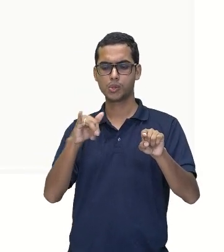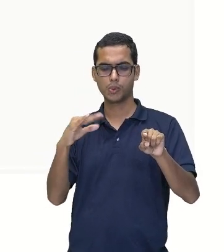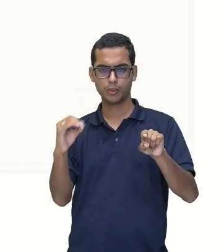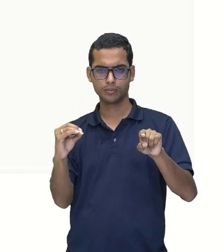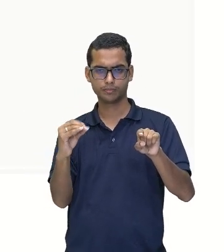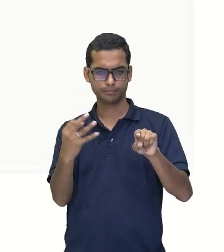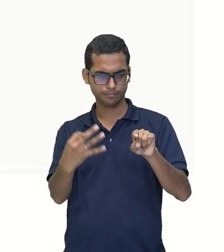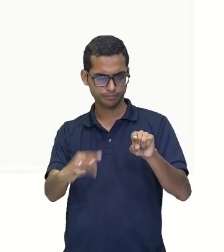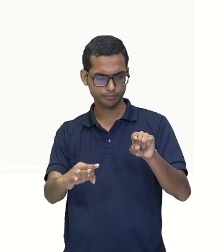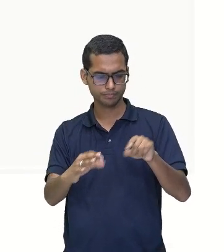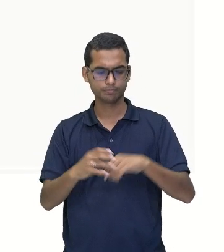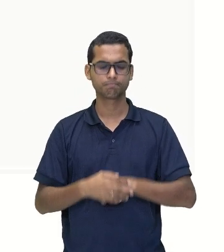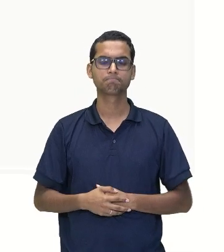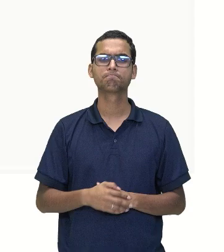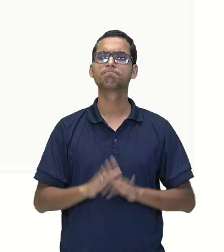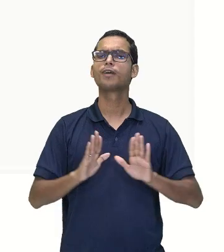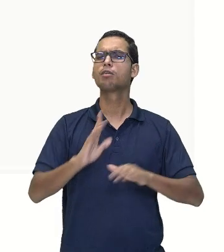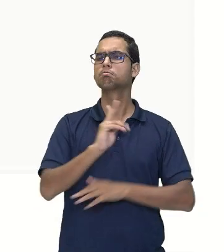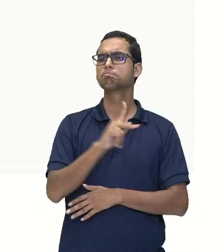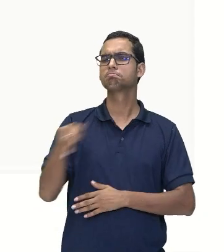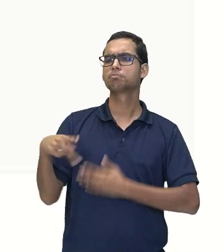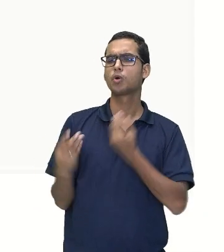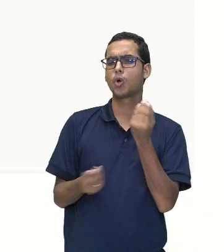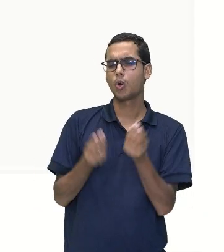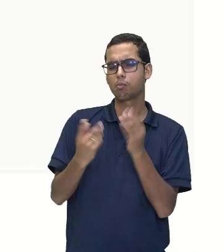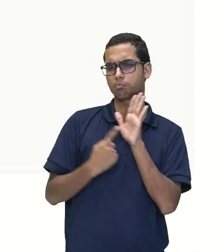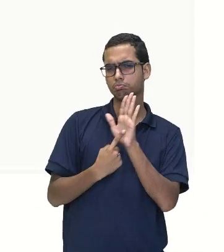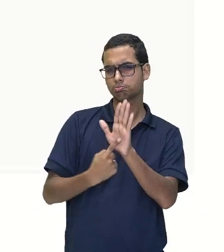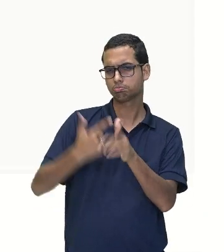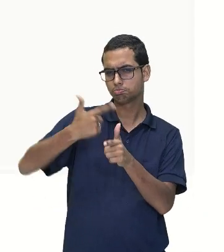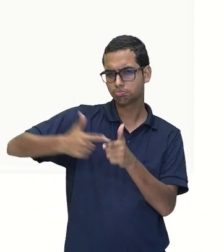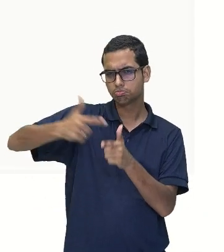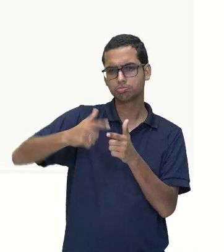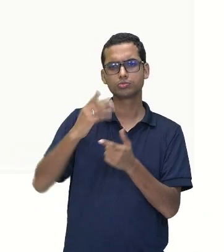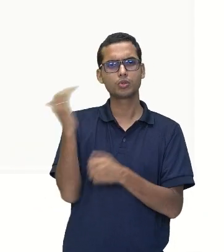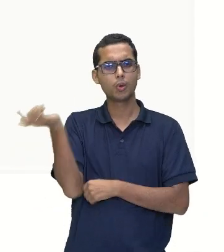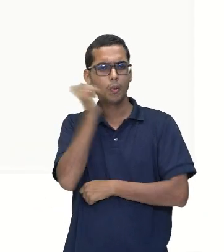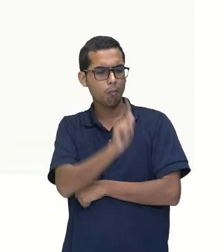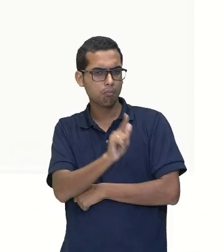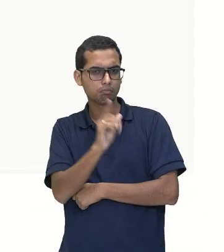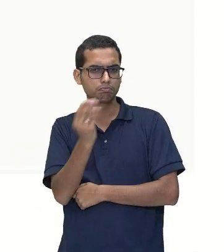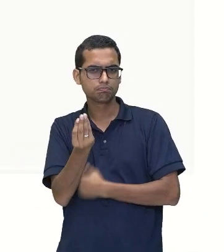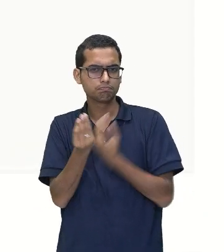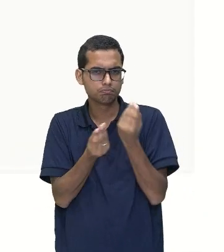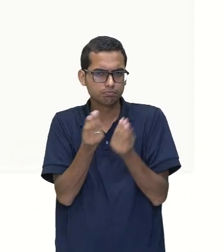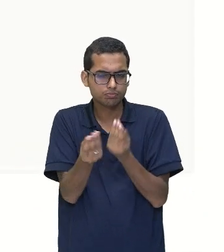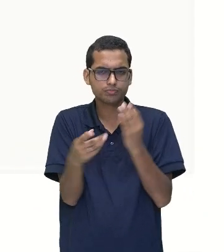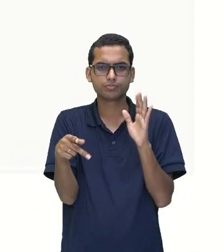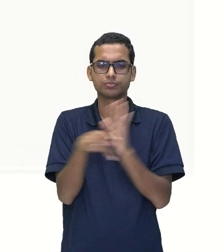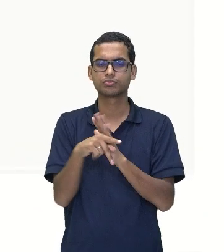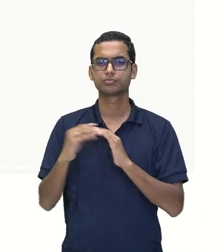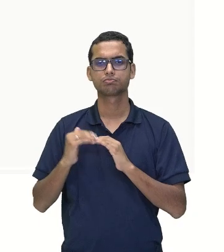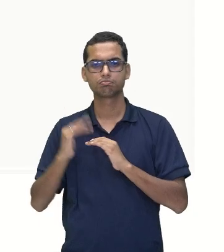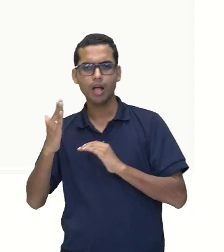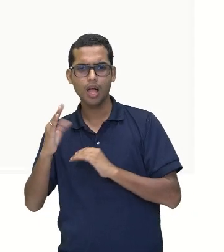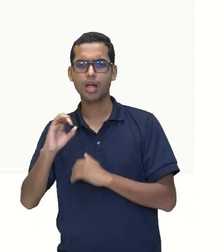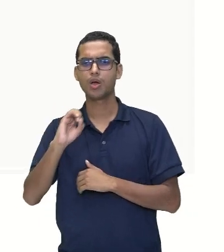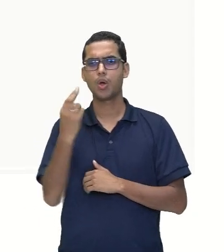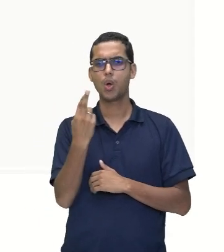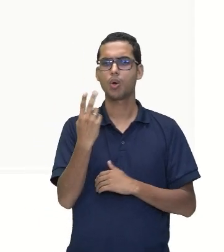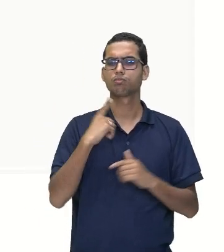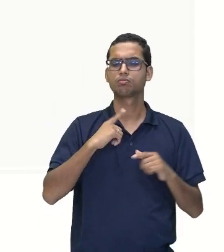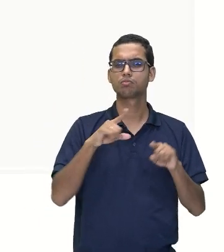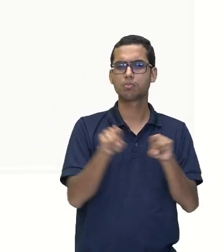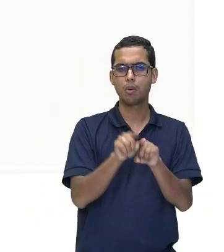Tá, mas e aí, professor? Voltando ali para o problema, né? Quem foi que caminhou mais, quem caminhou menos, ou as duas caminharam